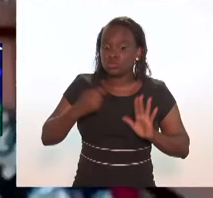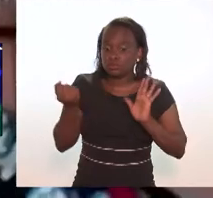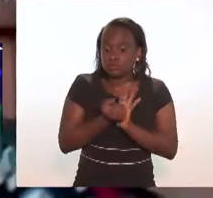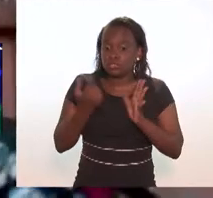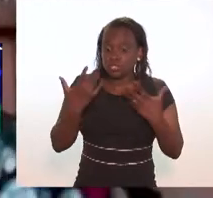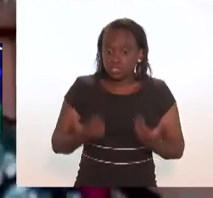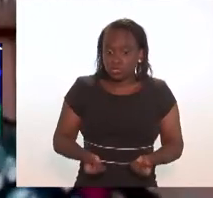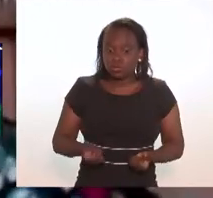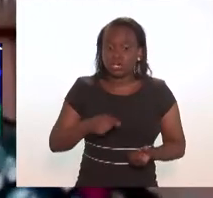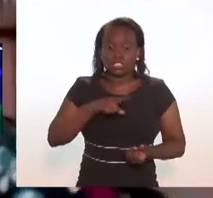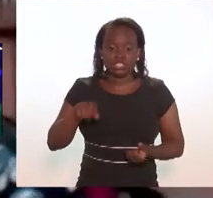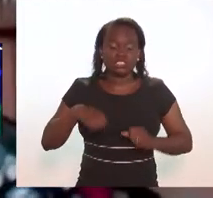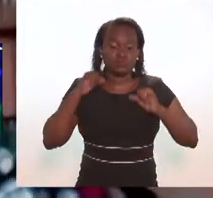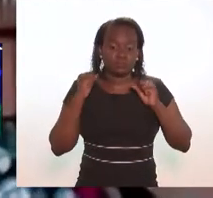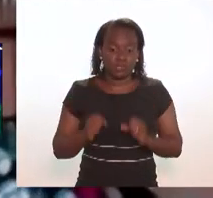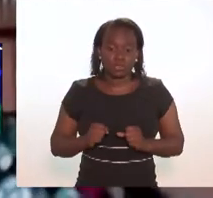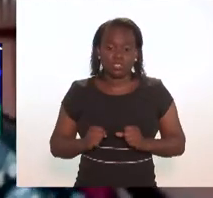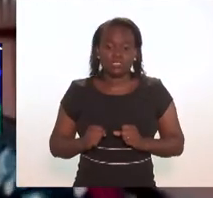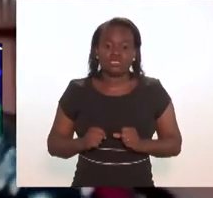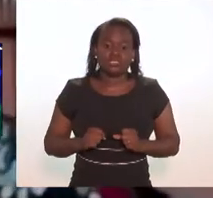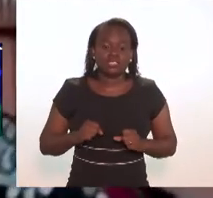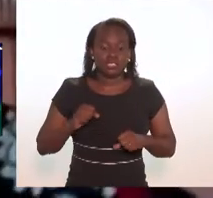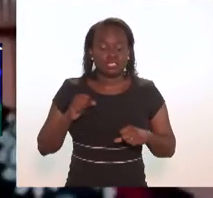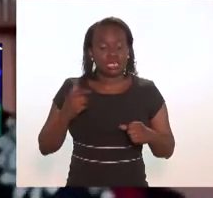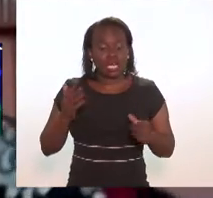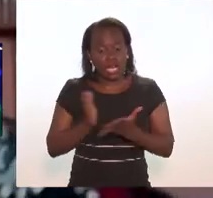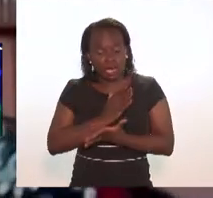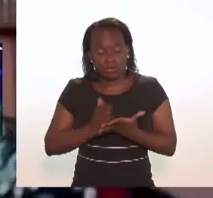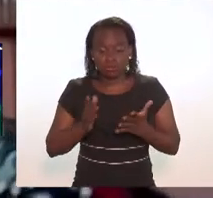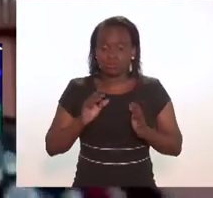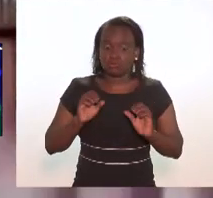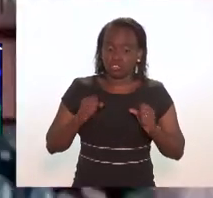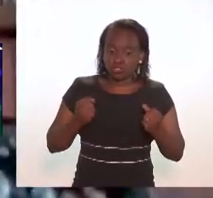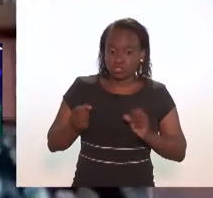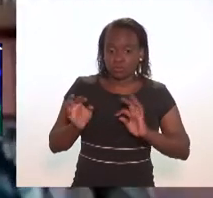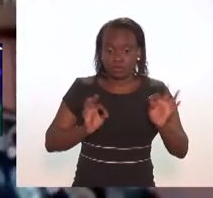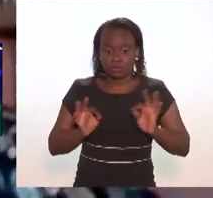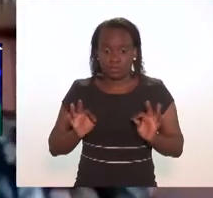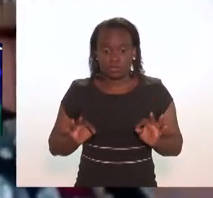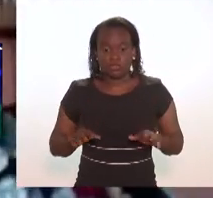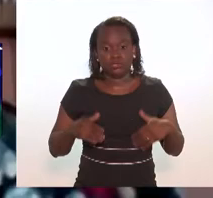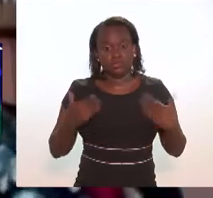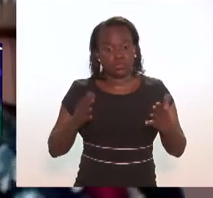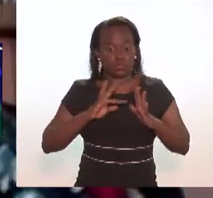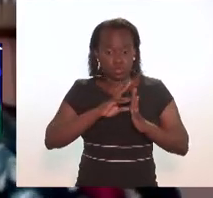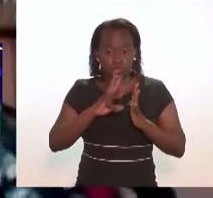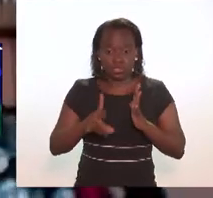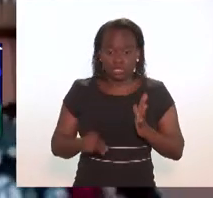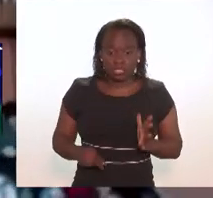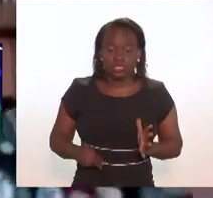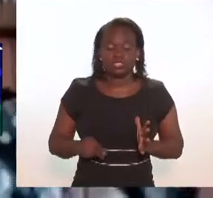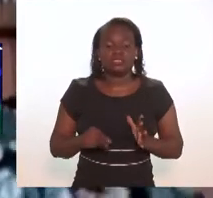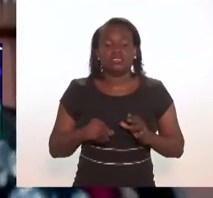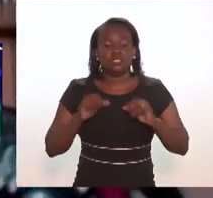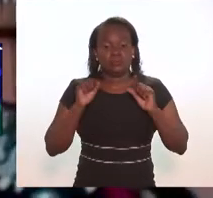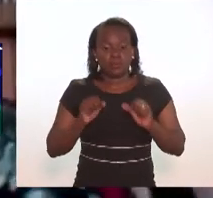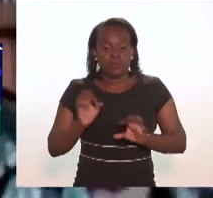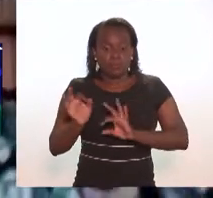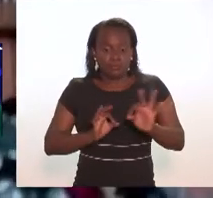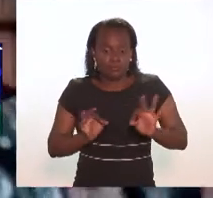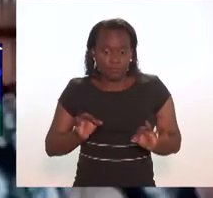para que a gente possa, em alguma medida, ou em todas elas,